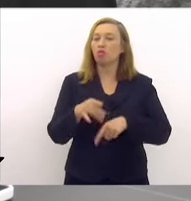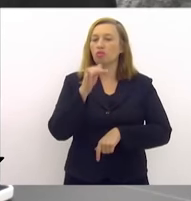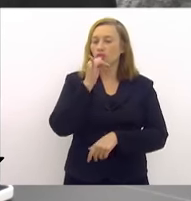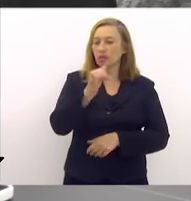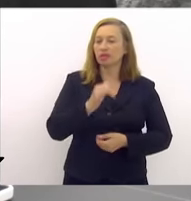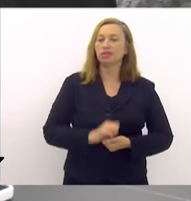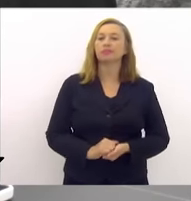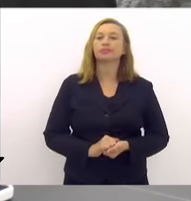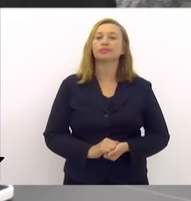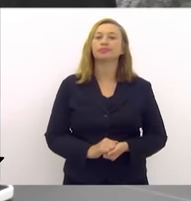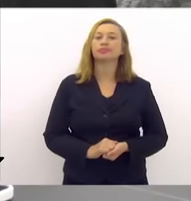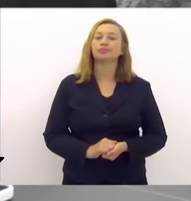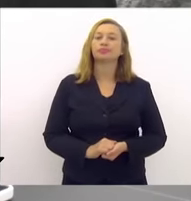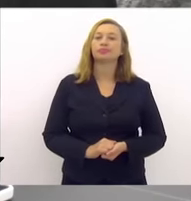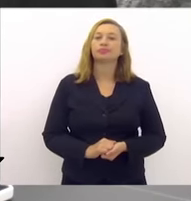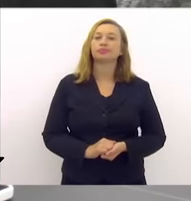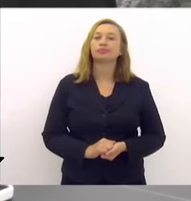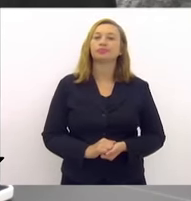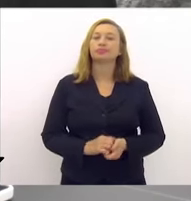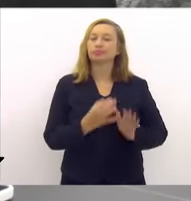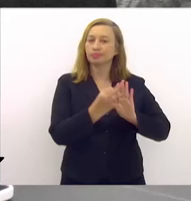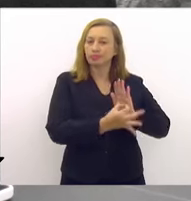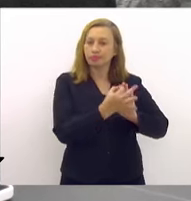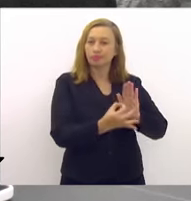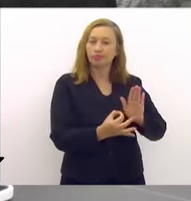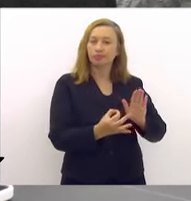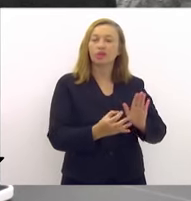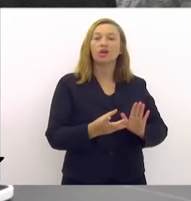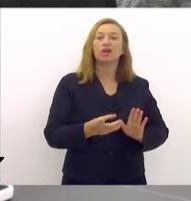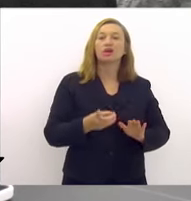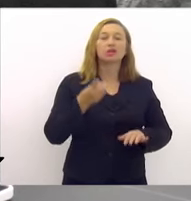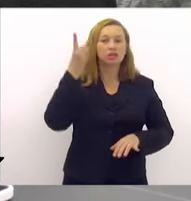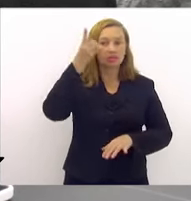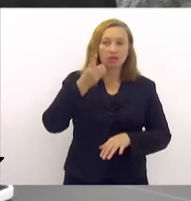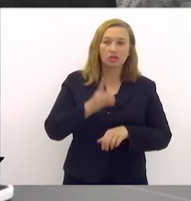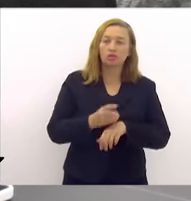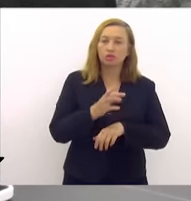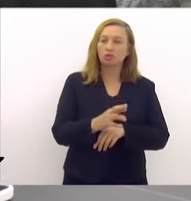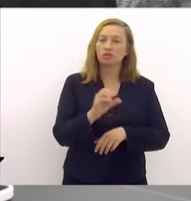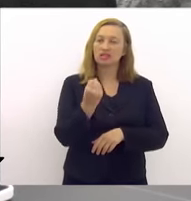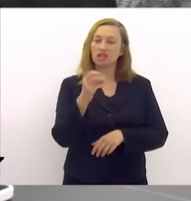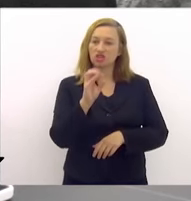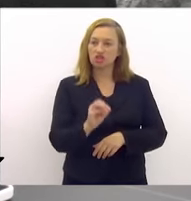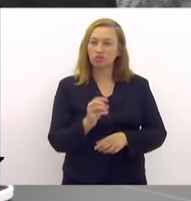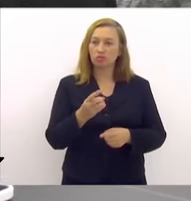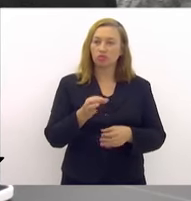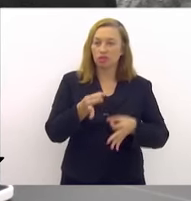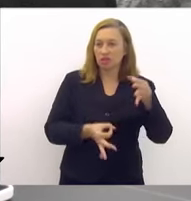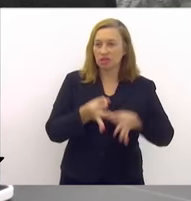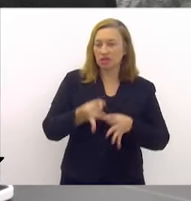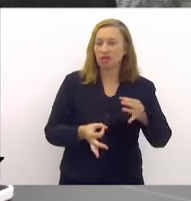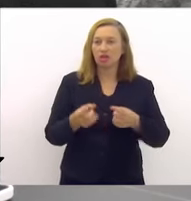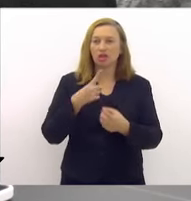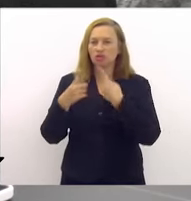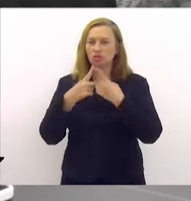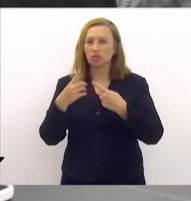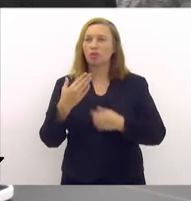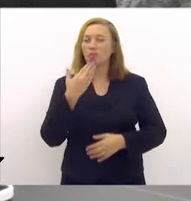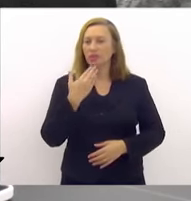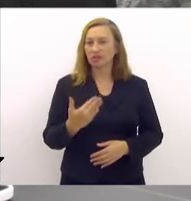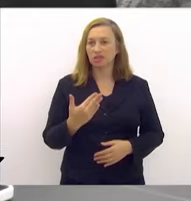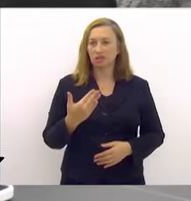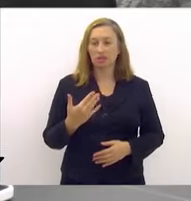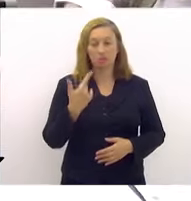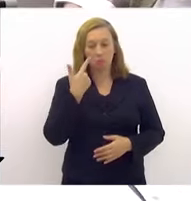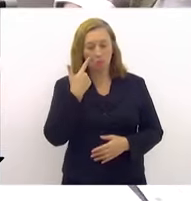fluminense. O parecer do relator, deputado doutor Serginho, é pela juridicidade. Em discussão. Eu quero pedir vista,